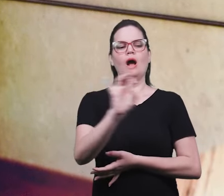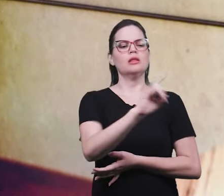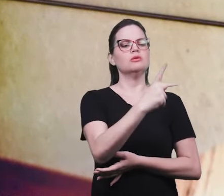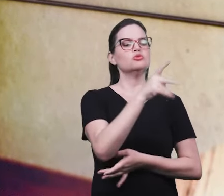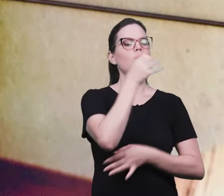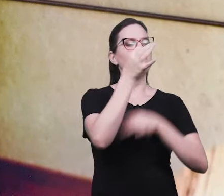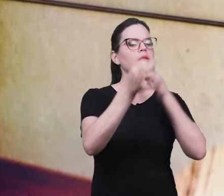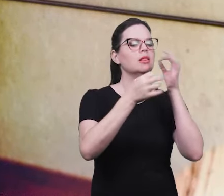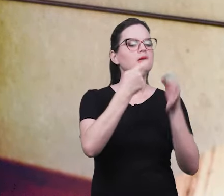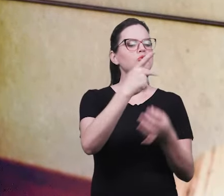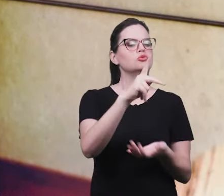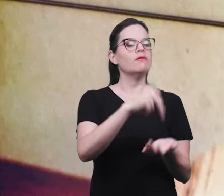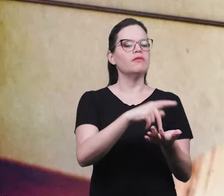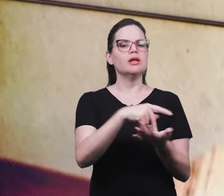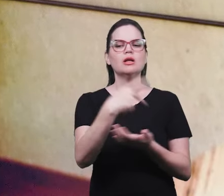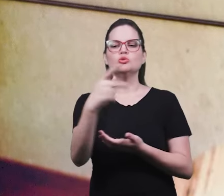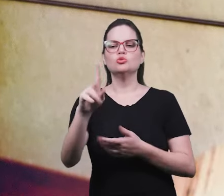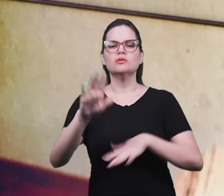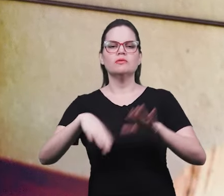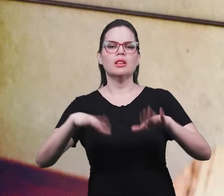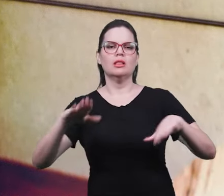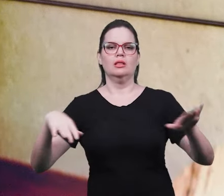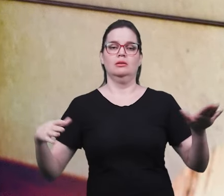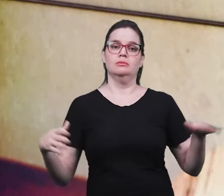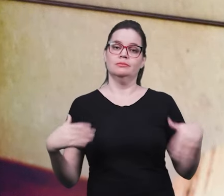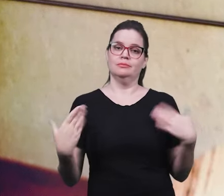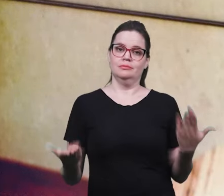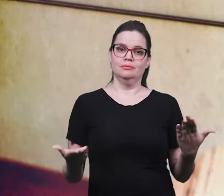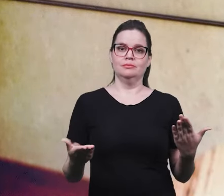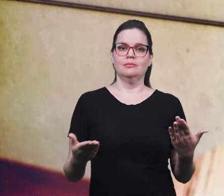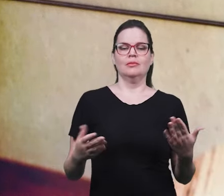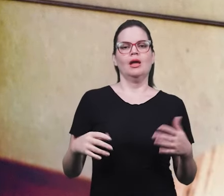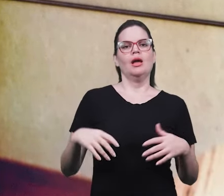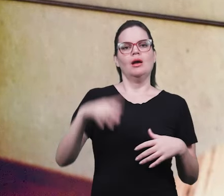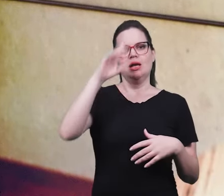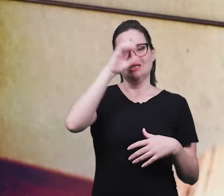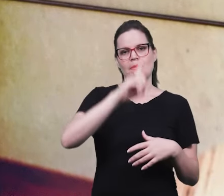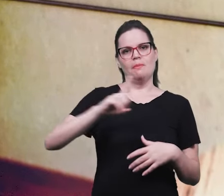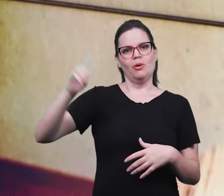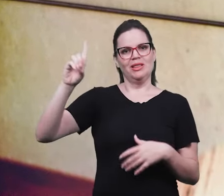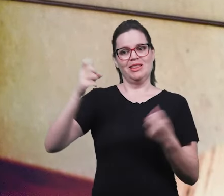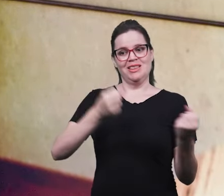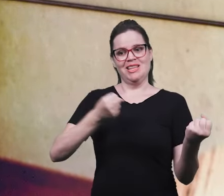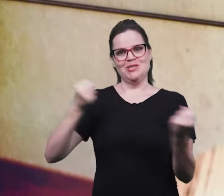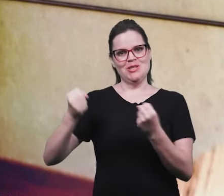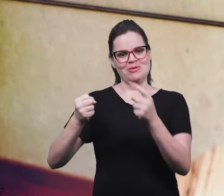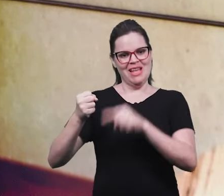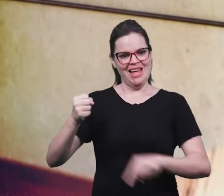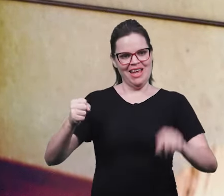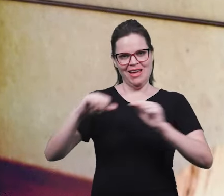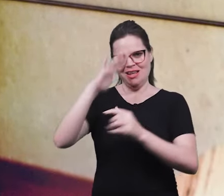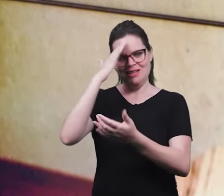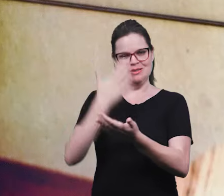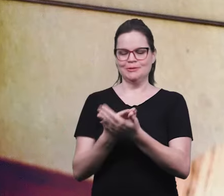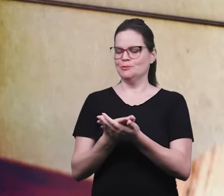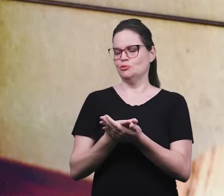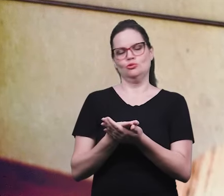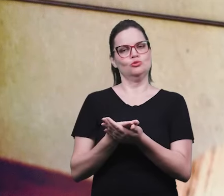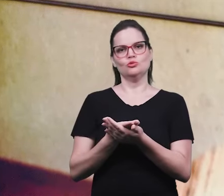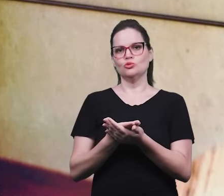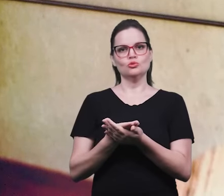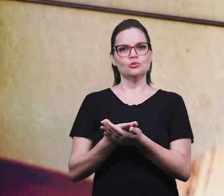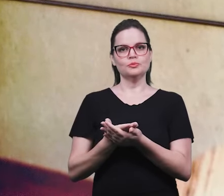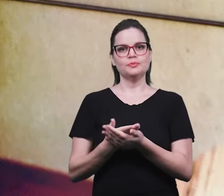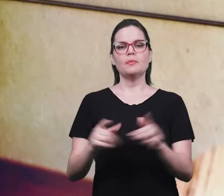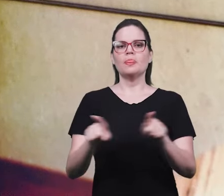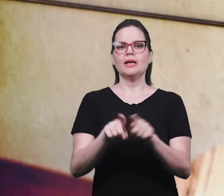Então, esse poder ilimitado de Deus, ele não acreditava nesse poder dessa forma. Né? Vai ver que